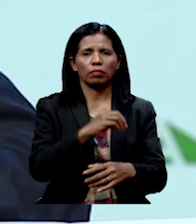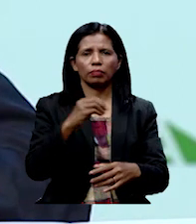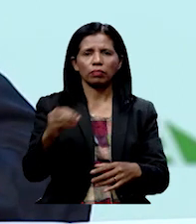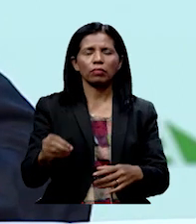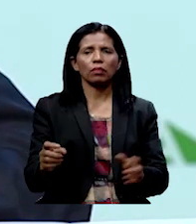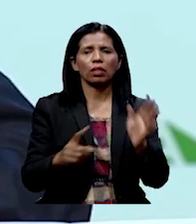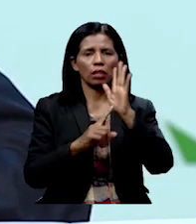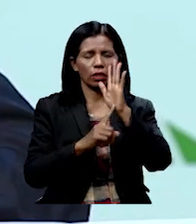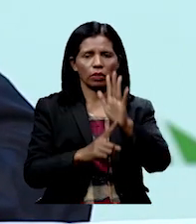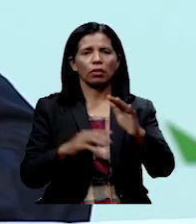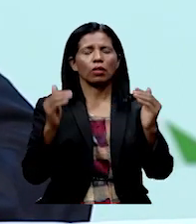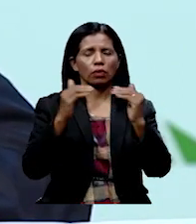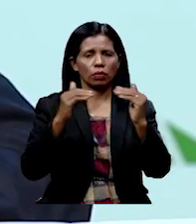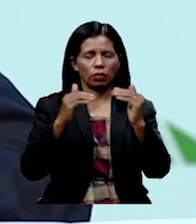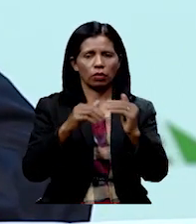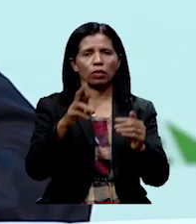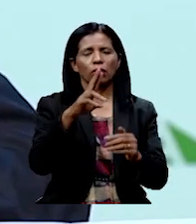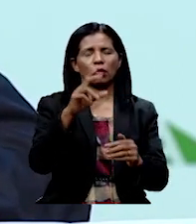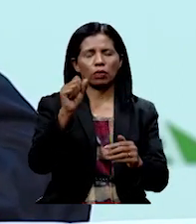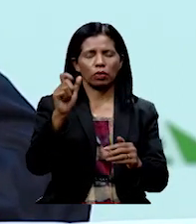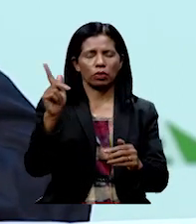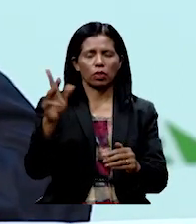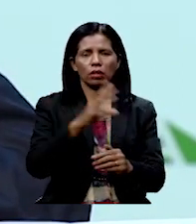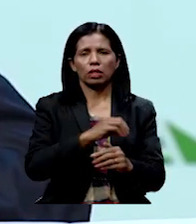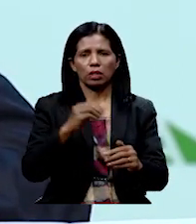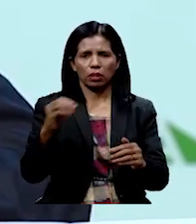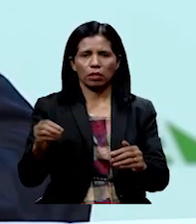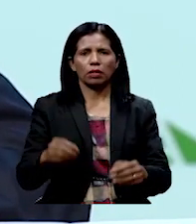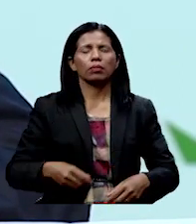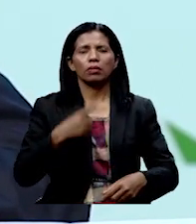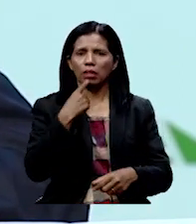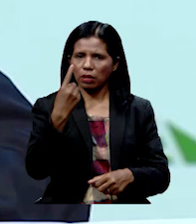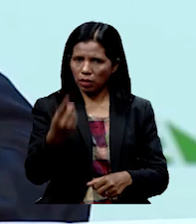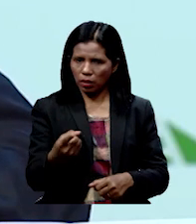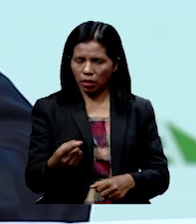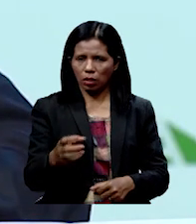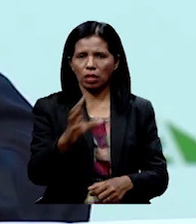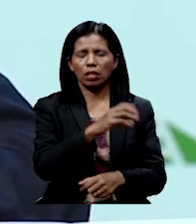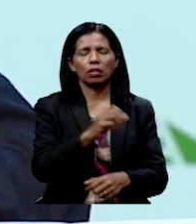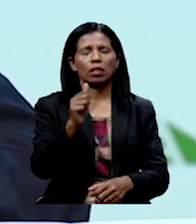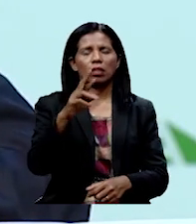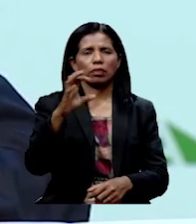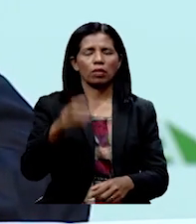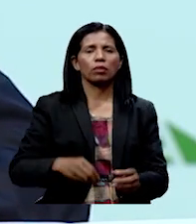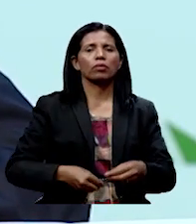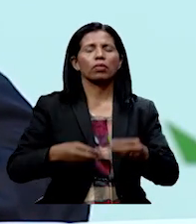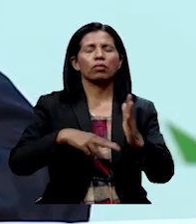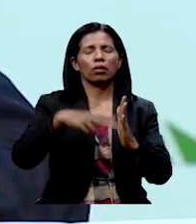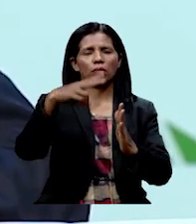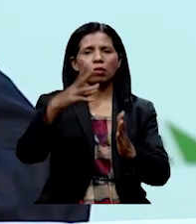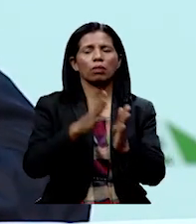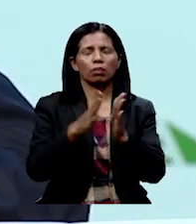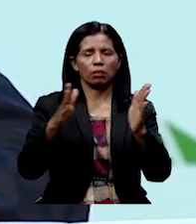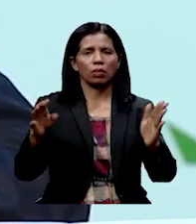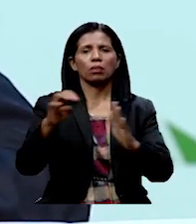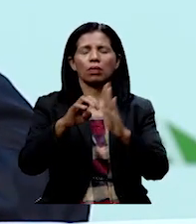nebe hato es mera Rusia África e es São Petersburg, hori dehan União África fo valor bot ba integridade no soberano